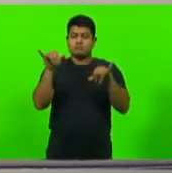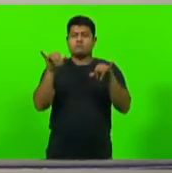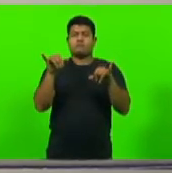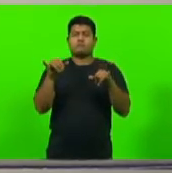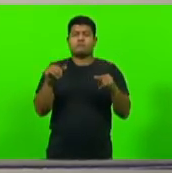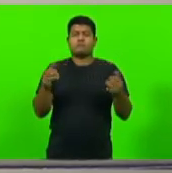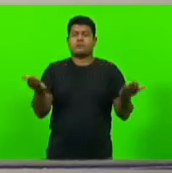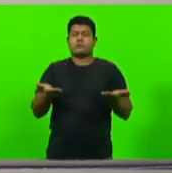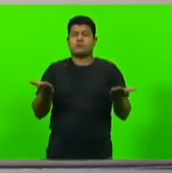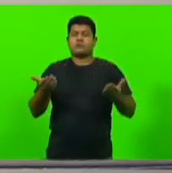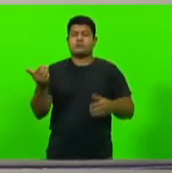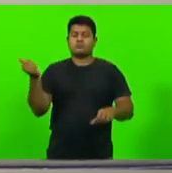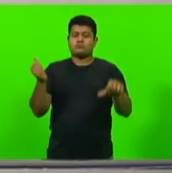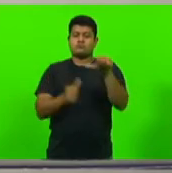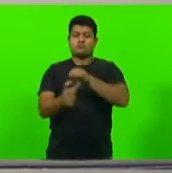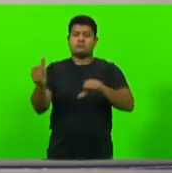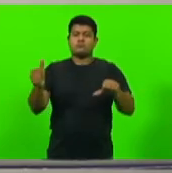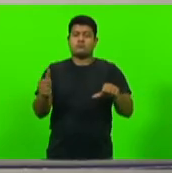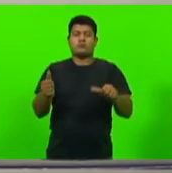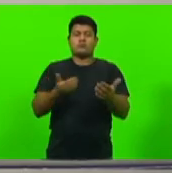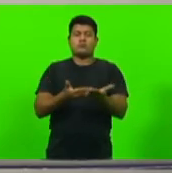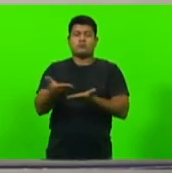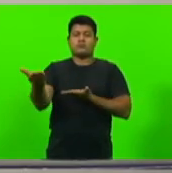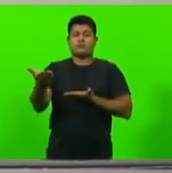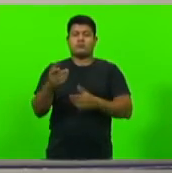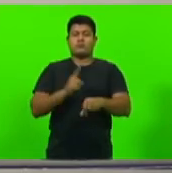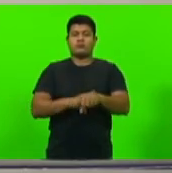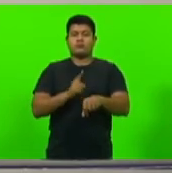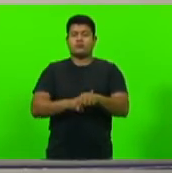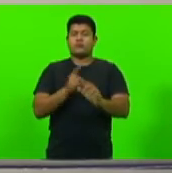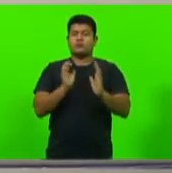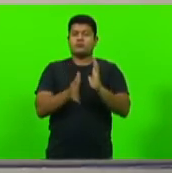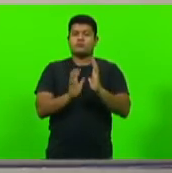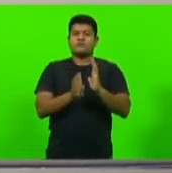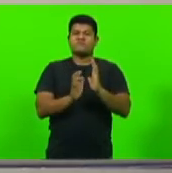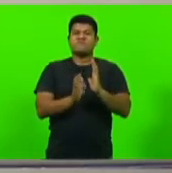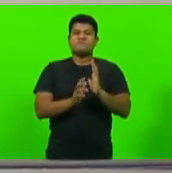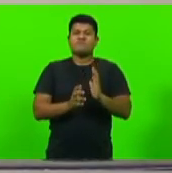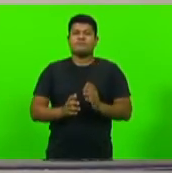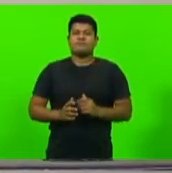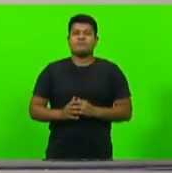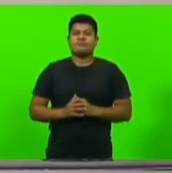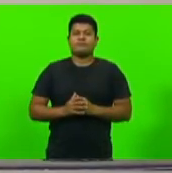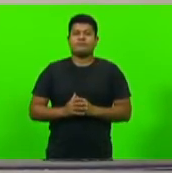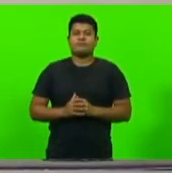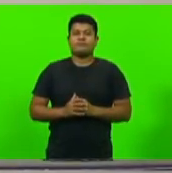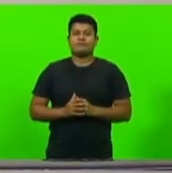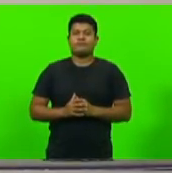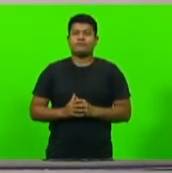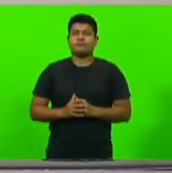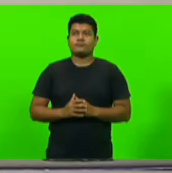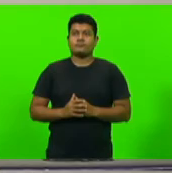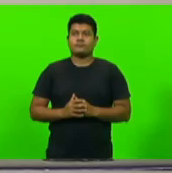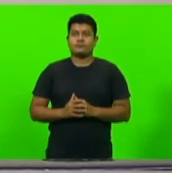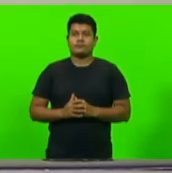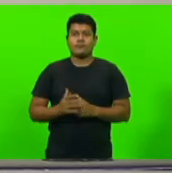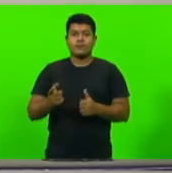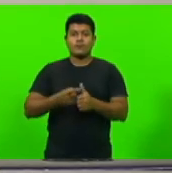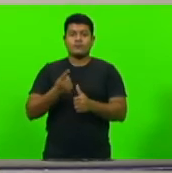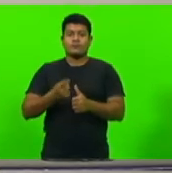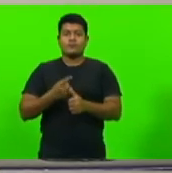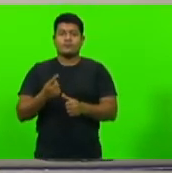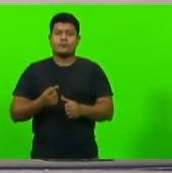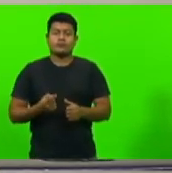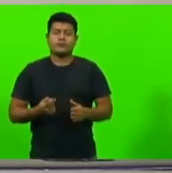comunicações, nós passamos ao horário destinado aos partidos políticos. O primeiro horário